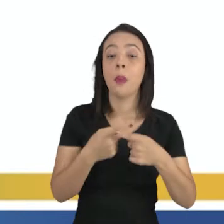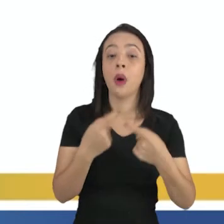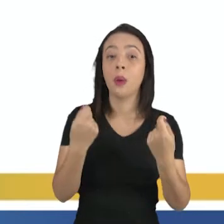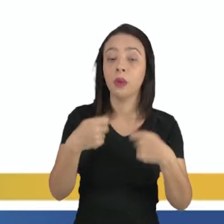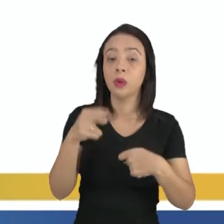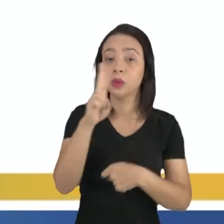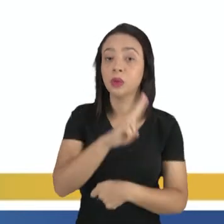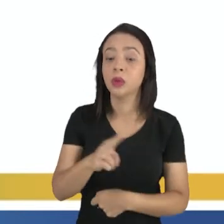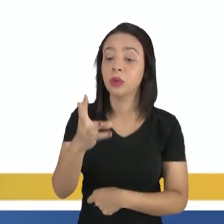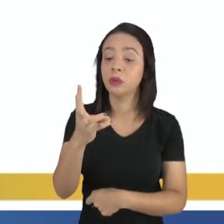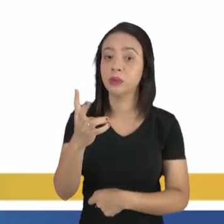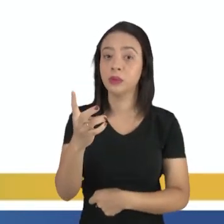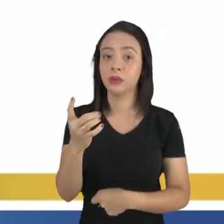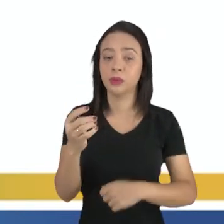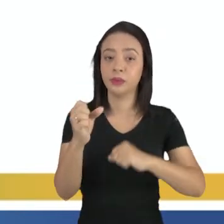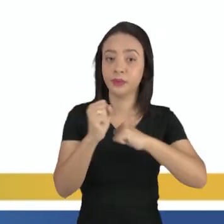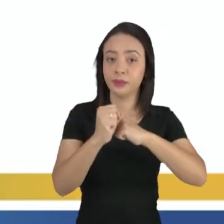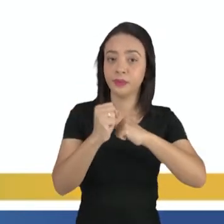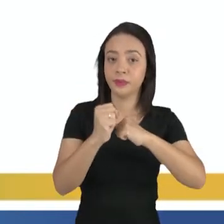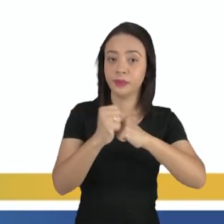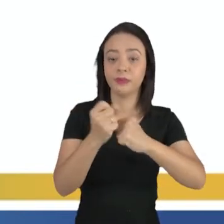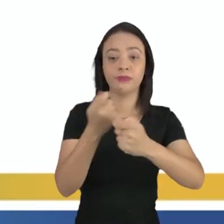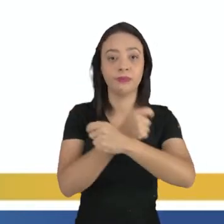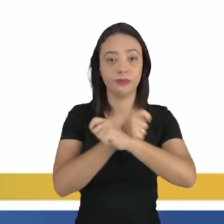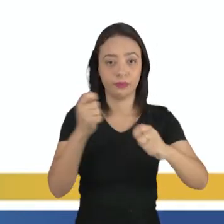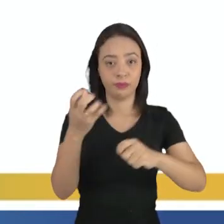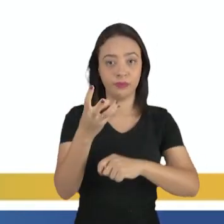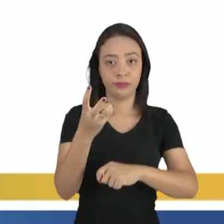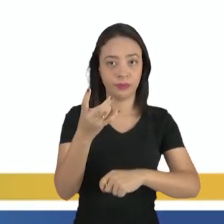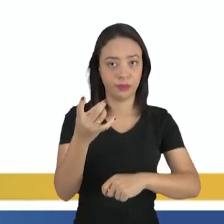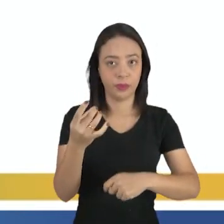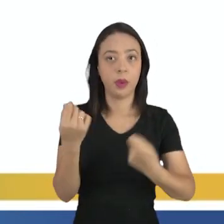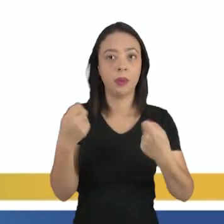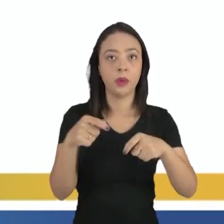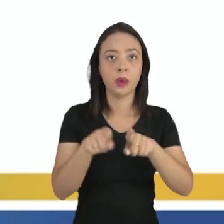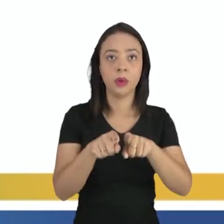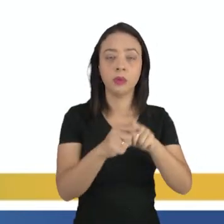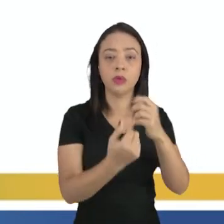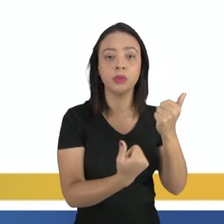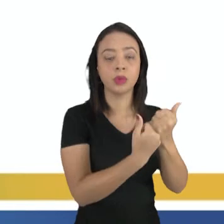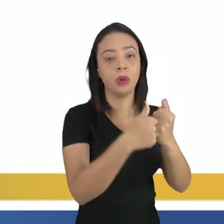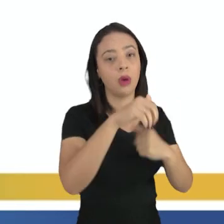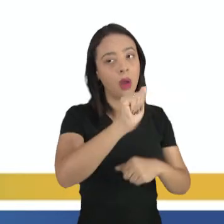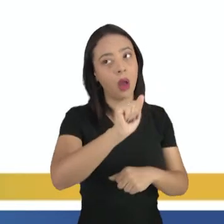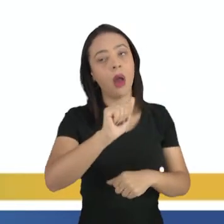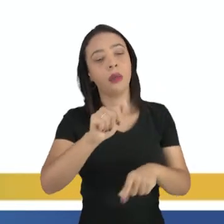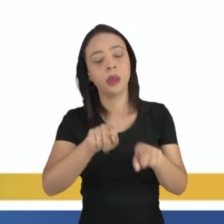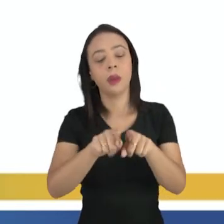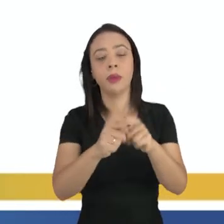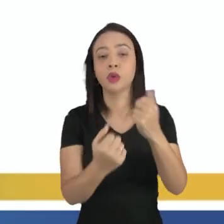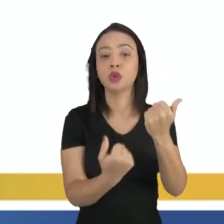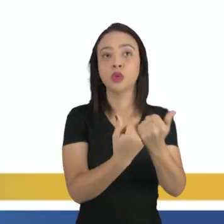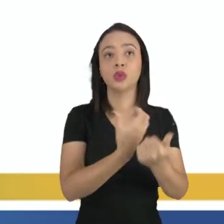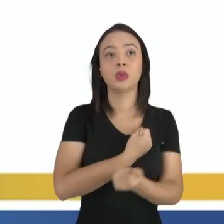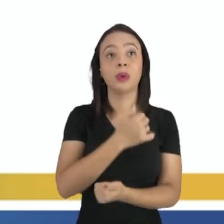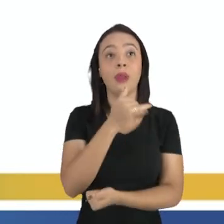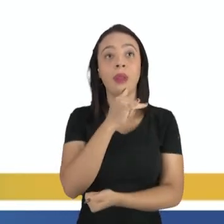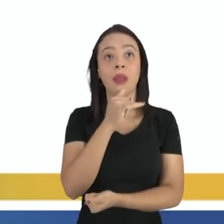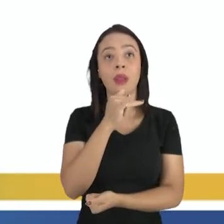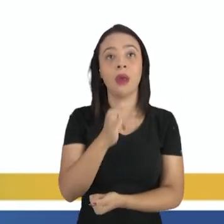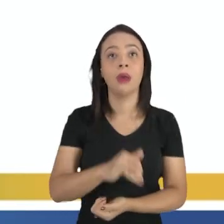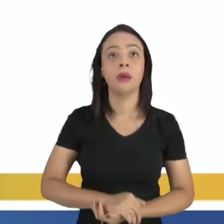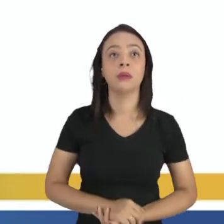para quantificar aí esses substantivos incontáveis, tá? E você pode trocar o a pelo número, por exemplo,